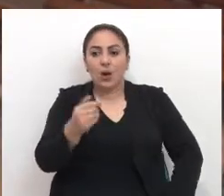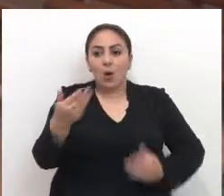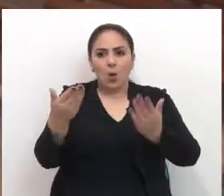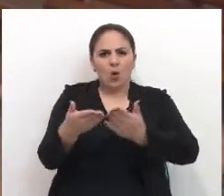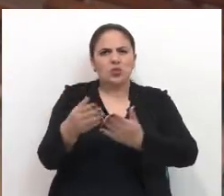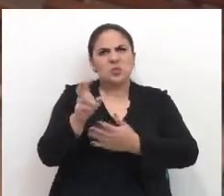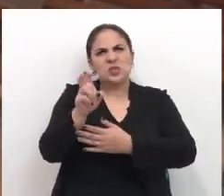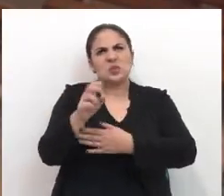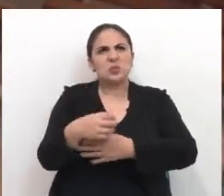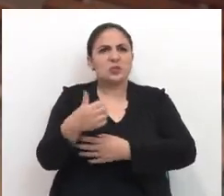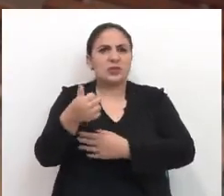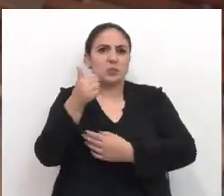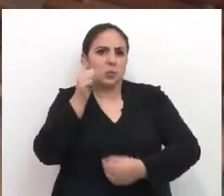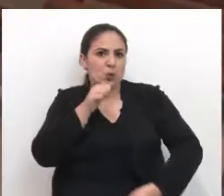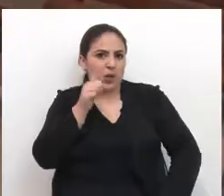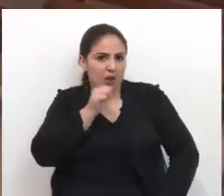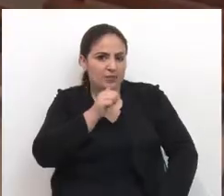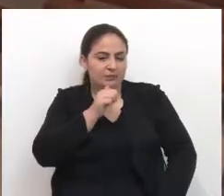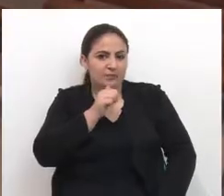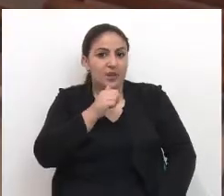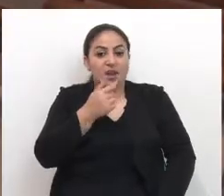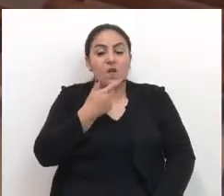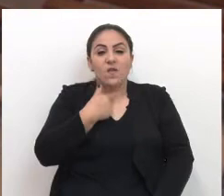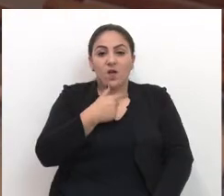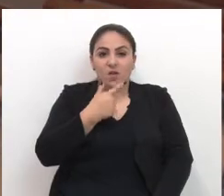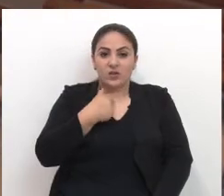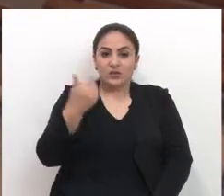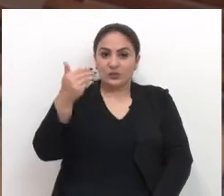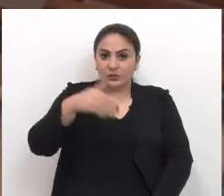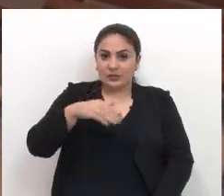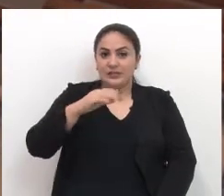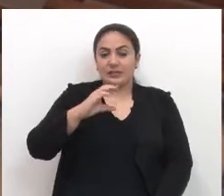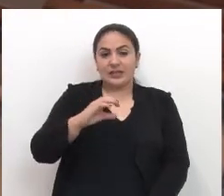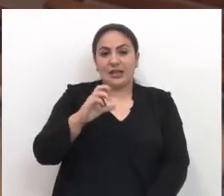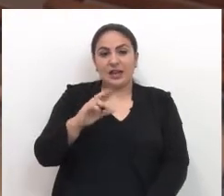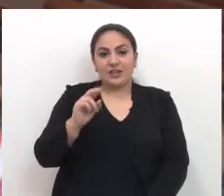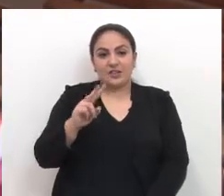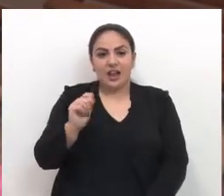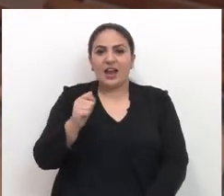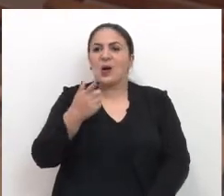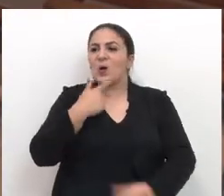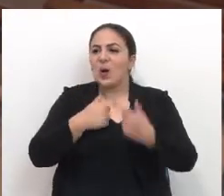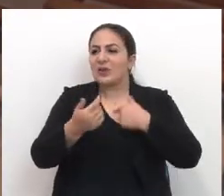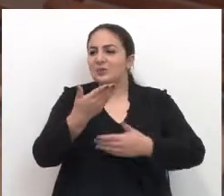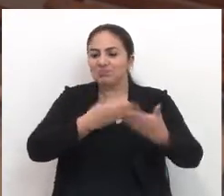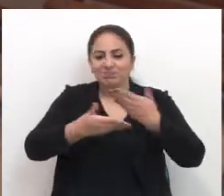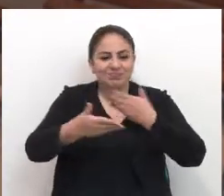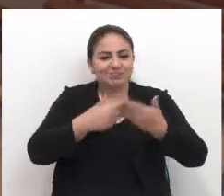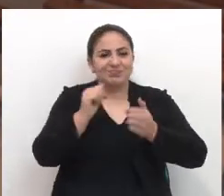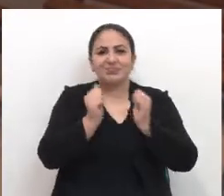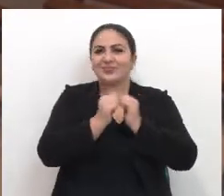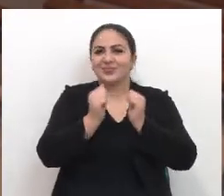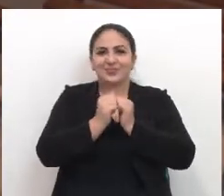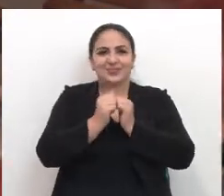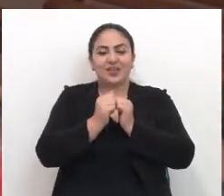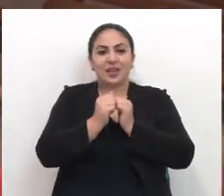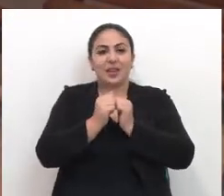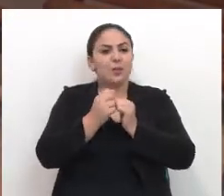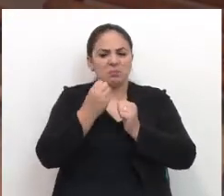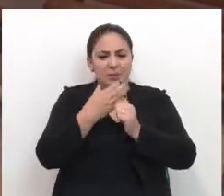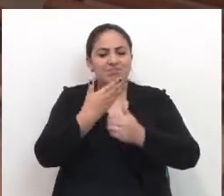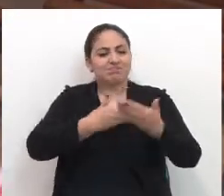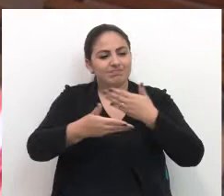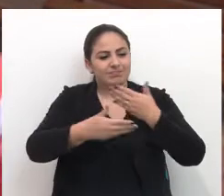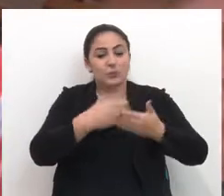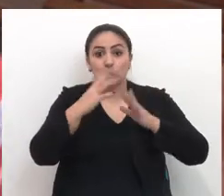6 mulheres que são despachantes. Eu gosto de vir aqui no CRVA, eu gosto de estar no meio da galera, eu me dou bem com